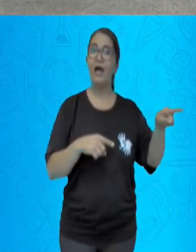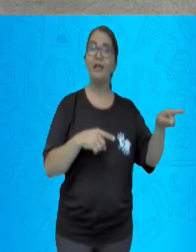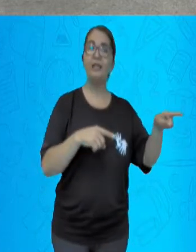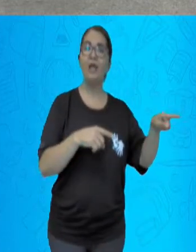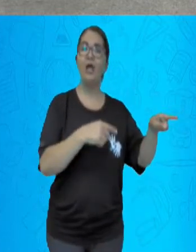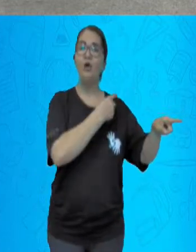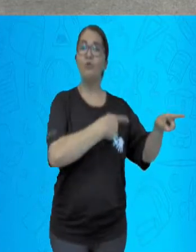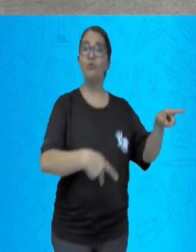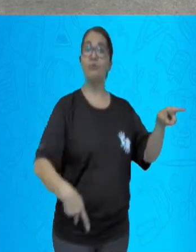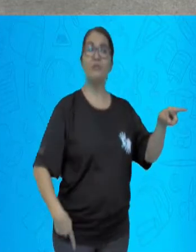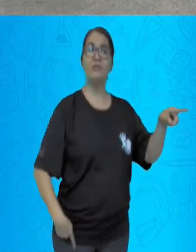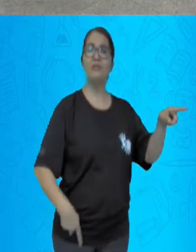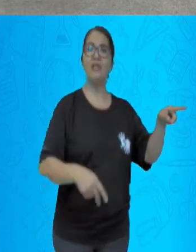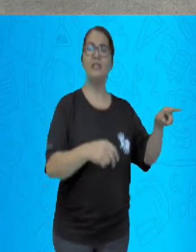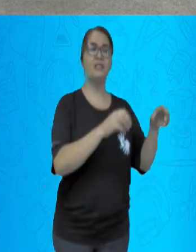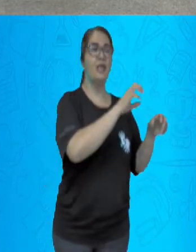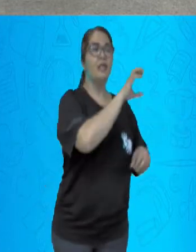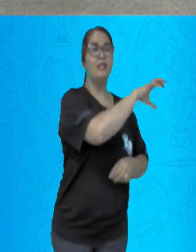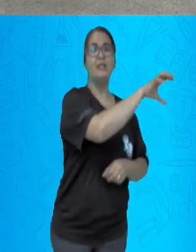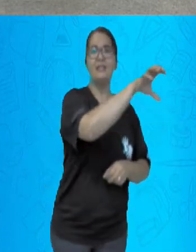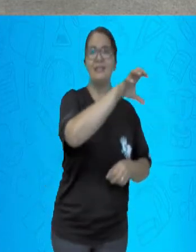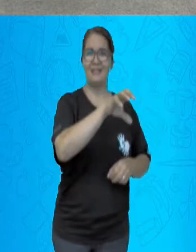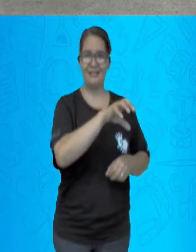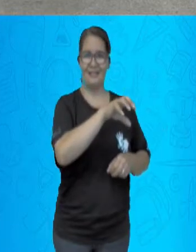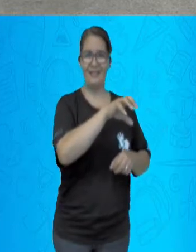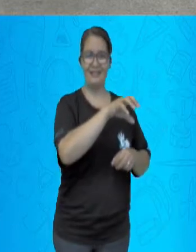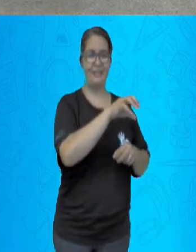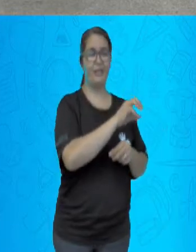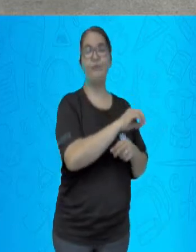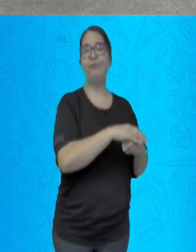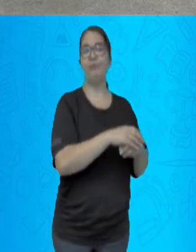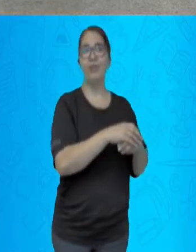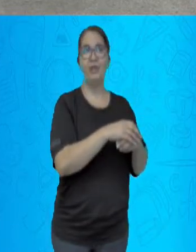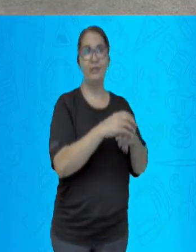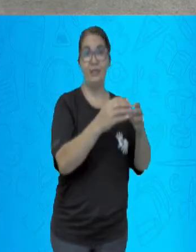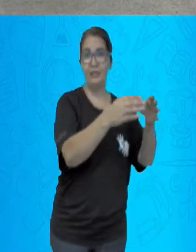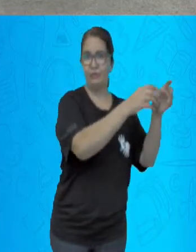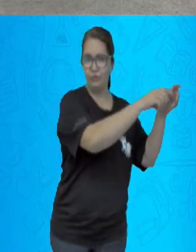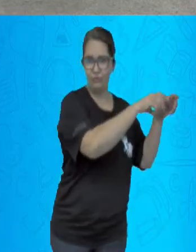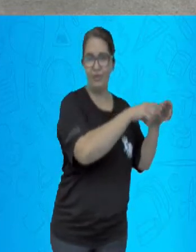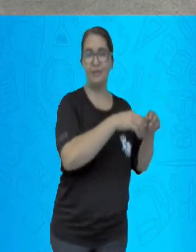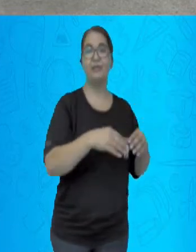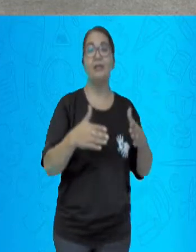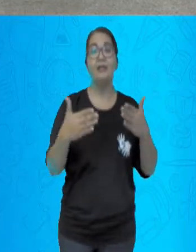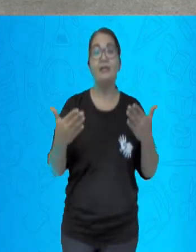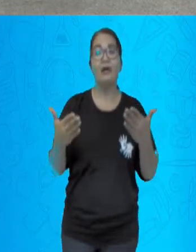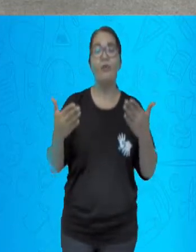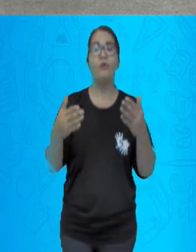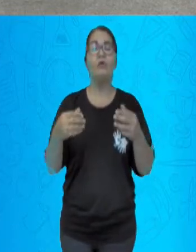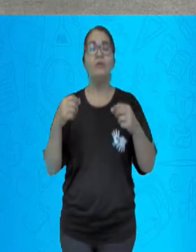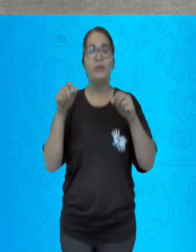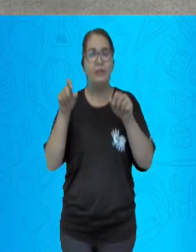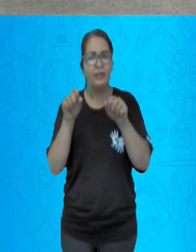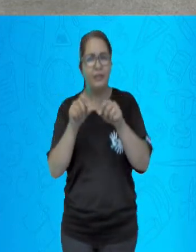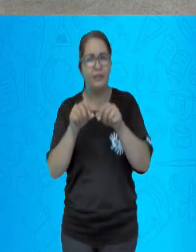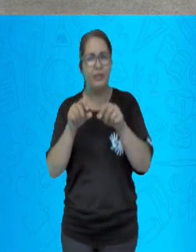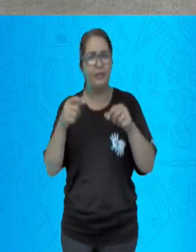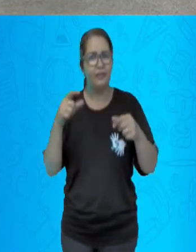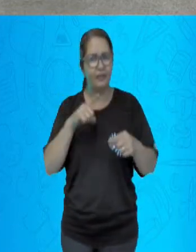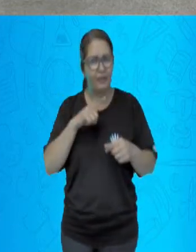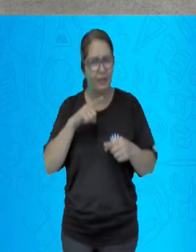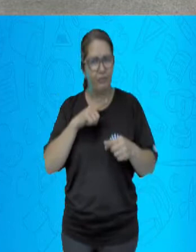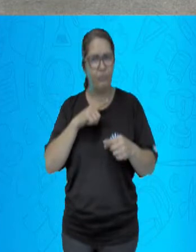central era exercido pela própria figura do imperador, pelo meio moderador. Já o